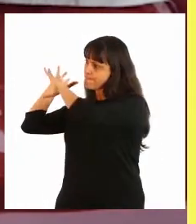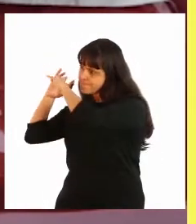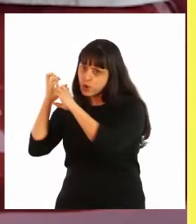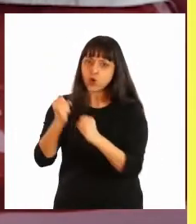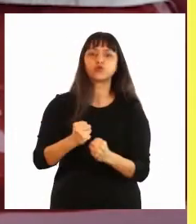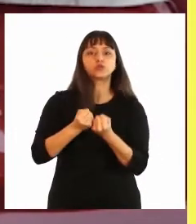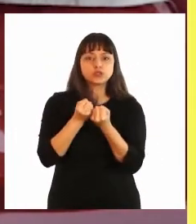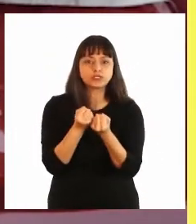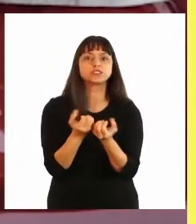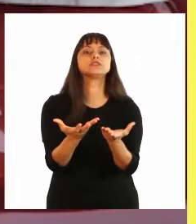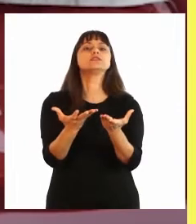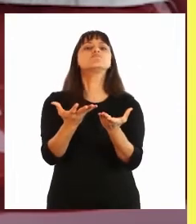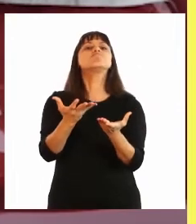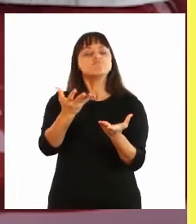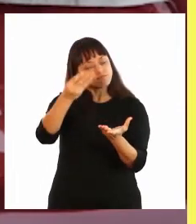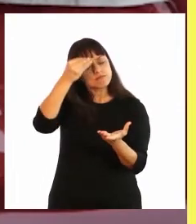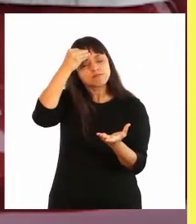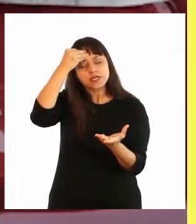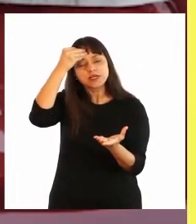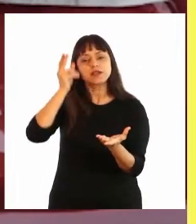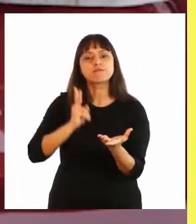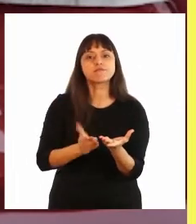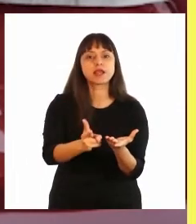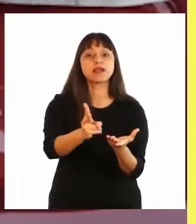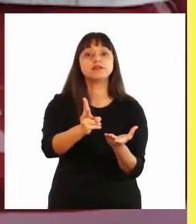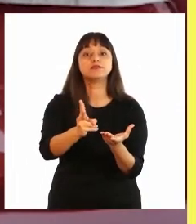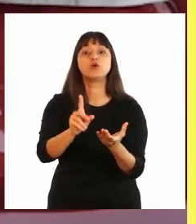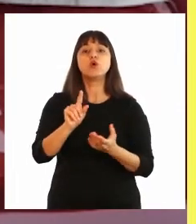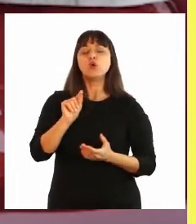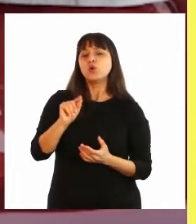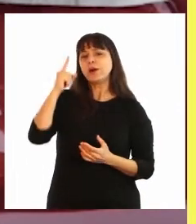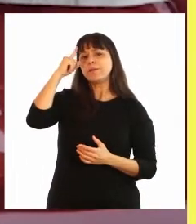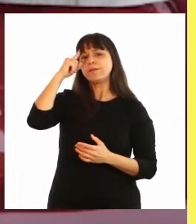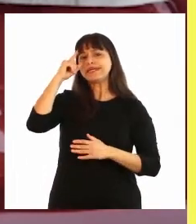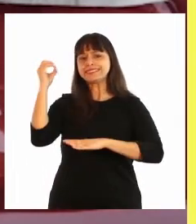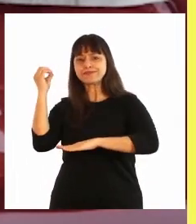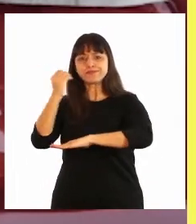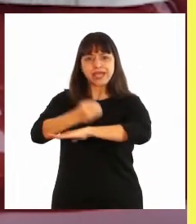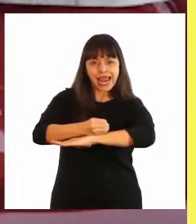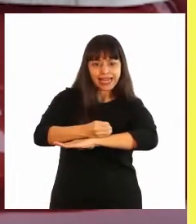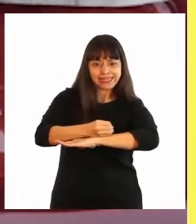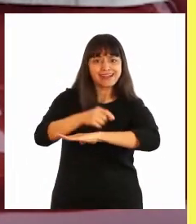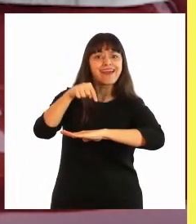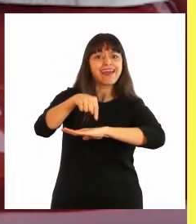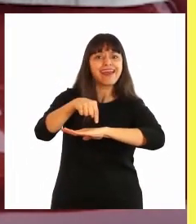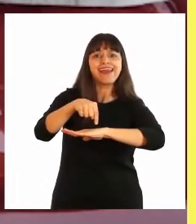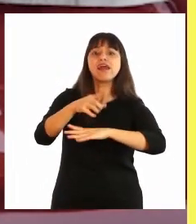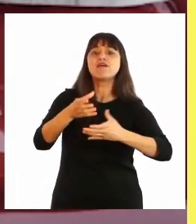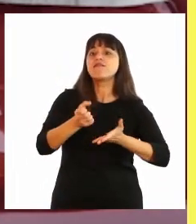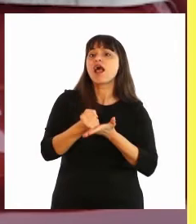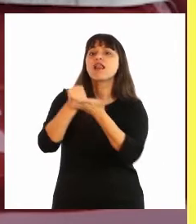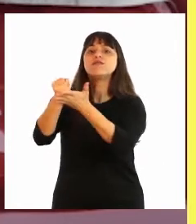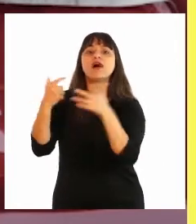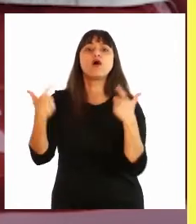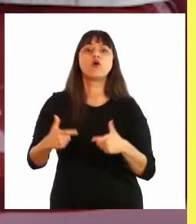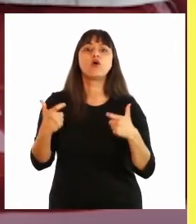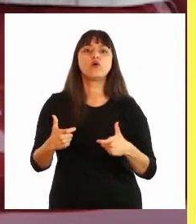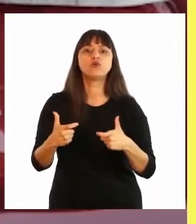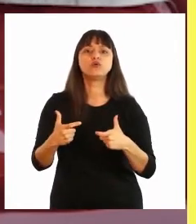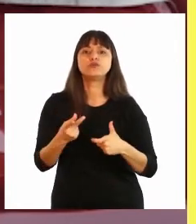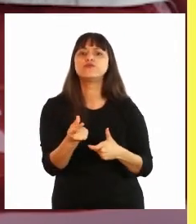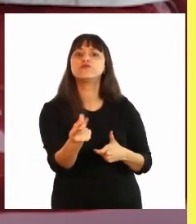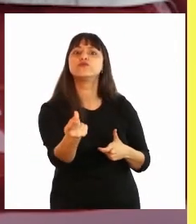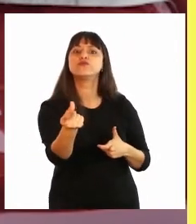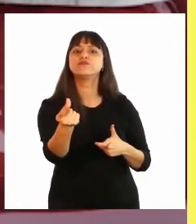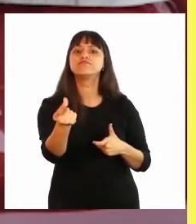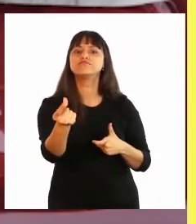questão que para mim vem com tudo isso é: para onde o Bendegó vai? Para onde vai o Bendegó? Para onde